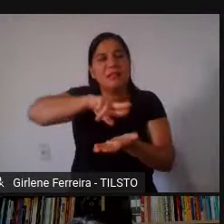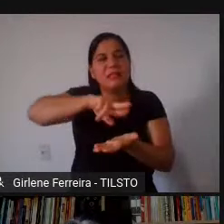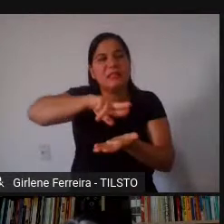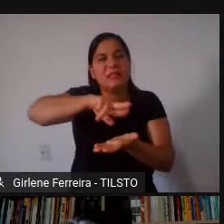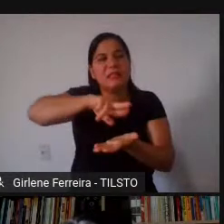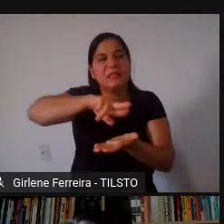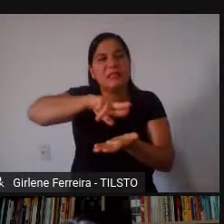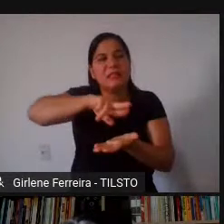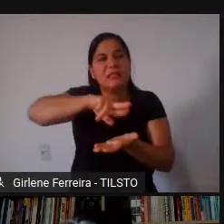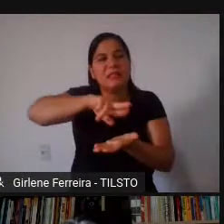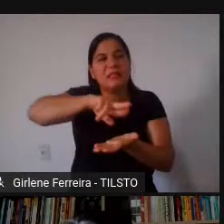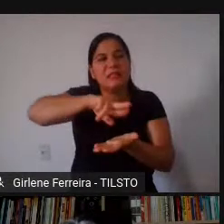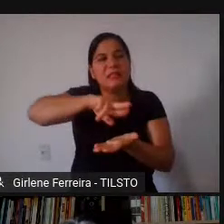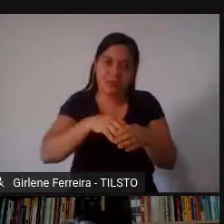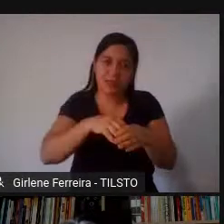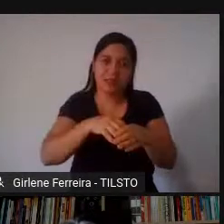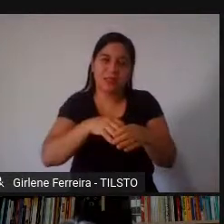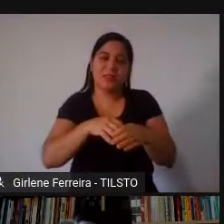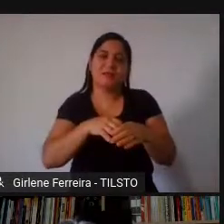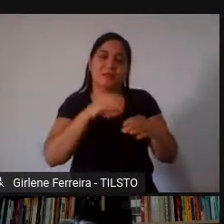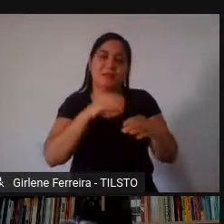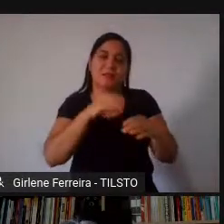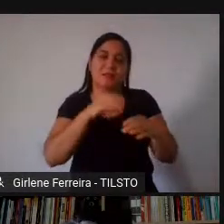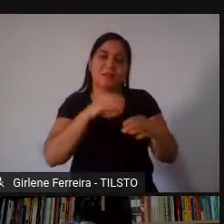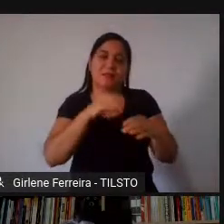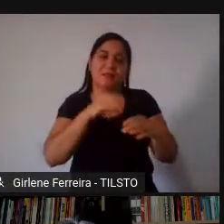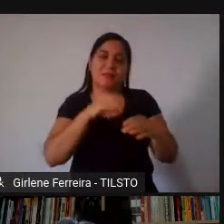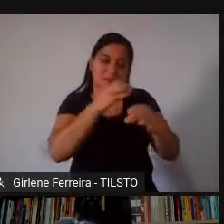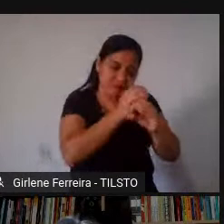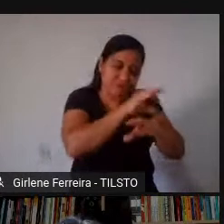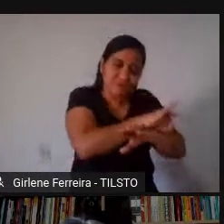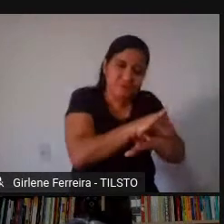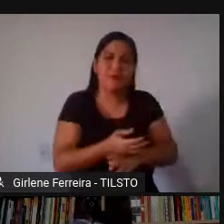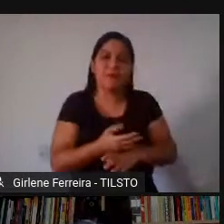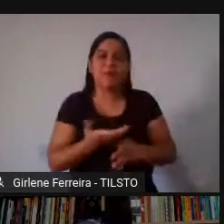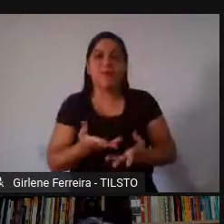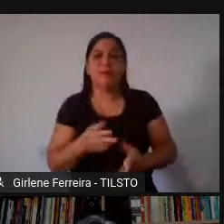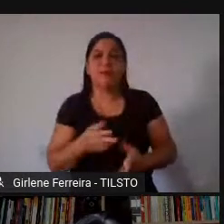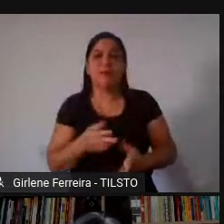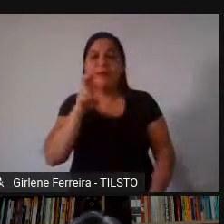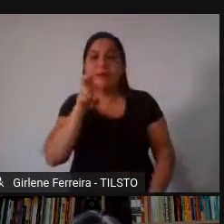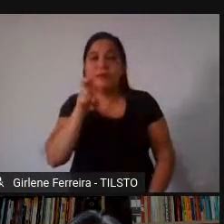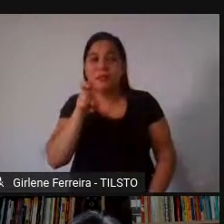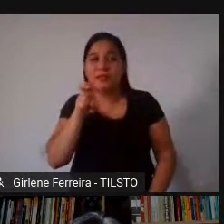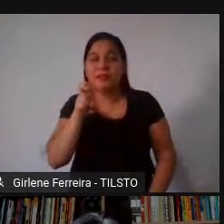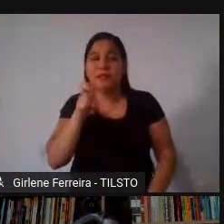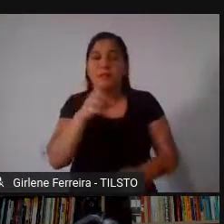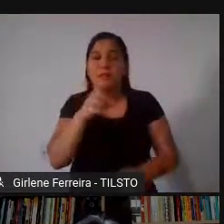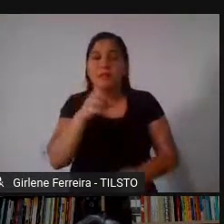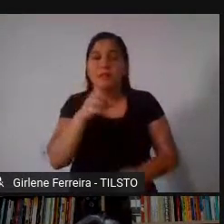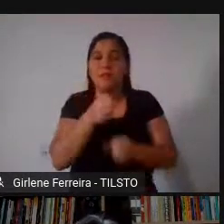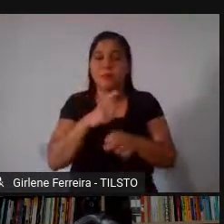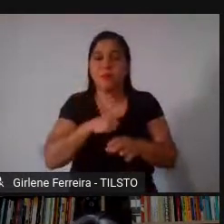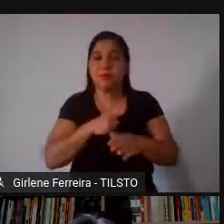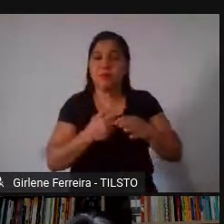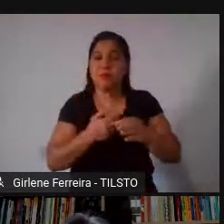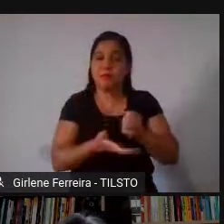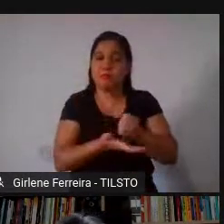5 anos, a gente tem que ter uma base sólida em todos esses pontos. Então, acaba que alguns conhecimentos básicos,